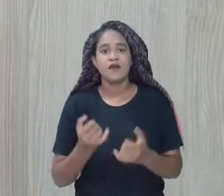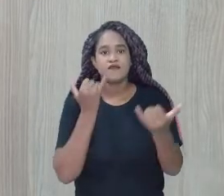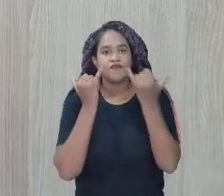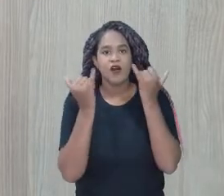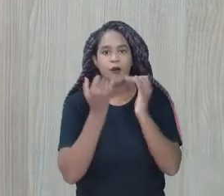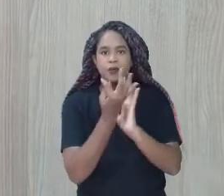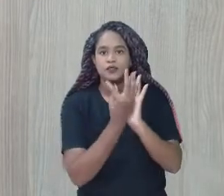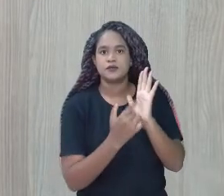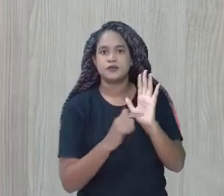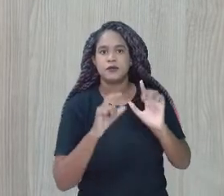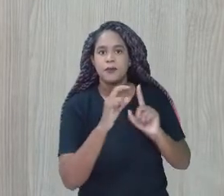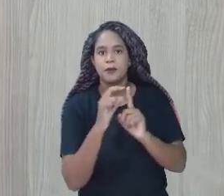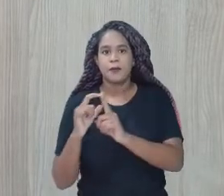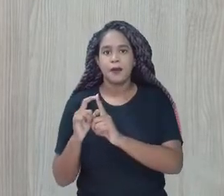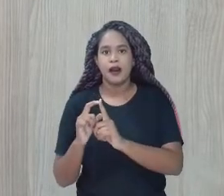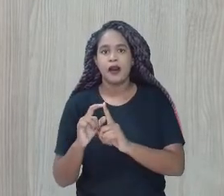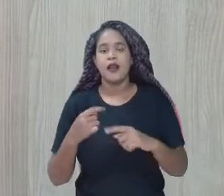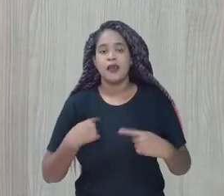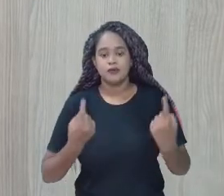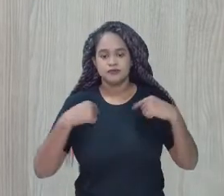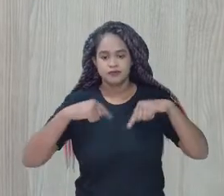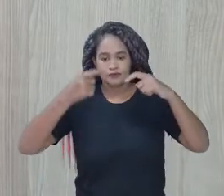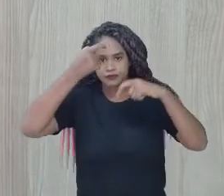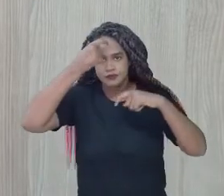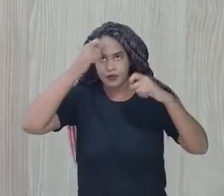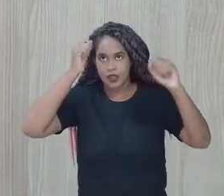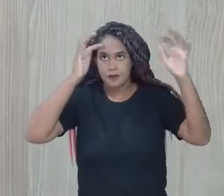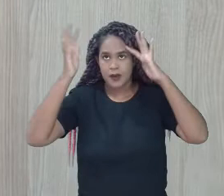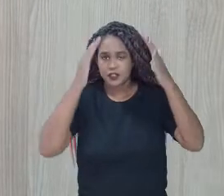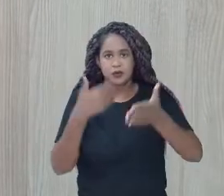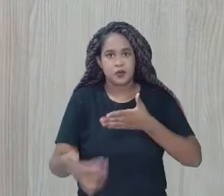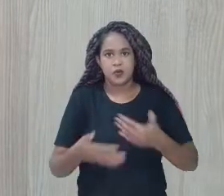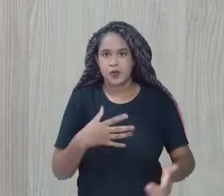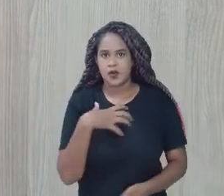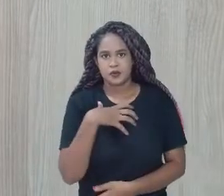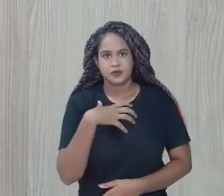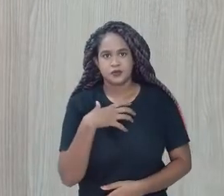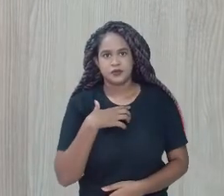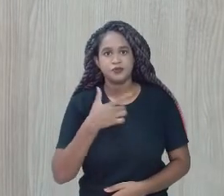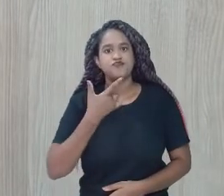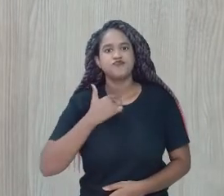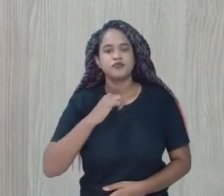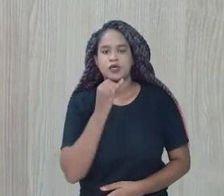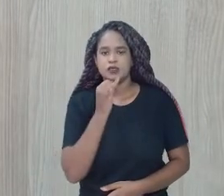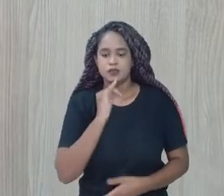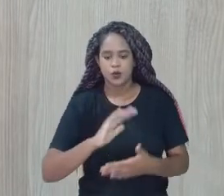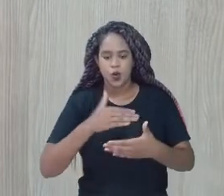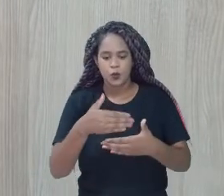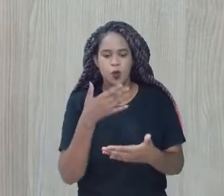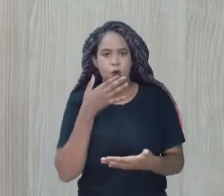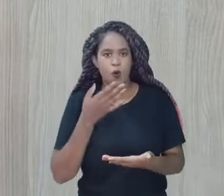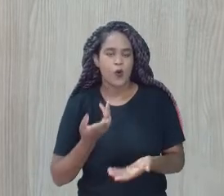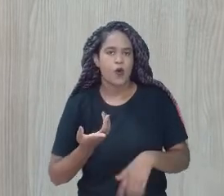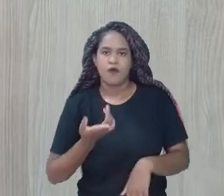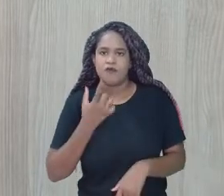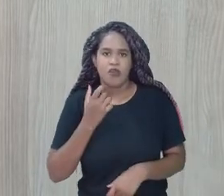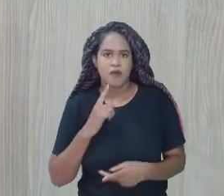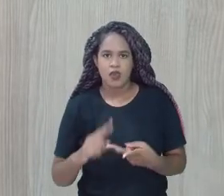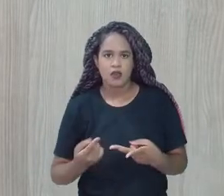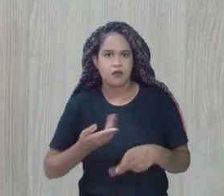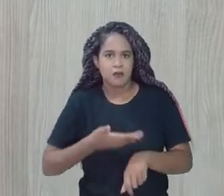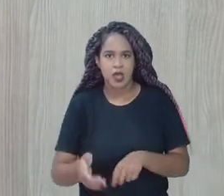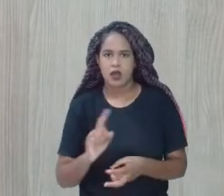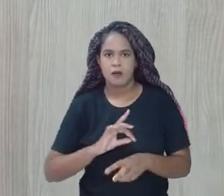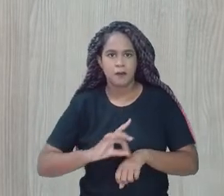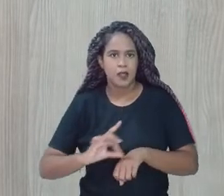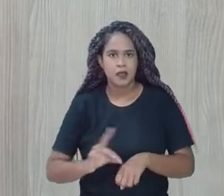do texto, eu posso imaginar a cena como eu quiser. De repente, computador branco, um computador preto, um computador vermelho. A gente não tem